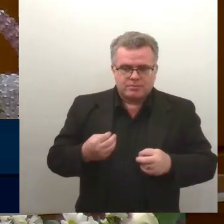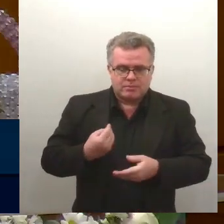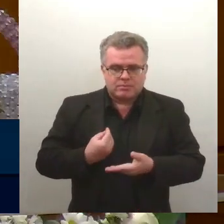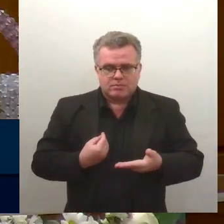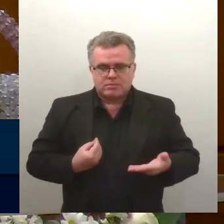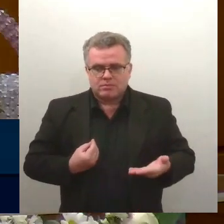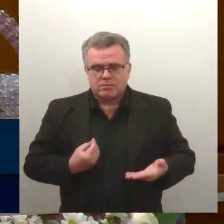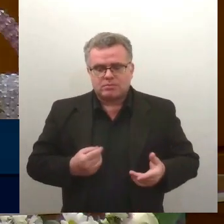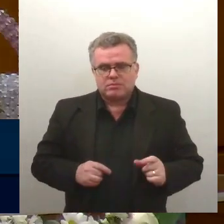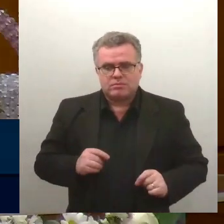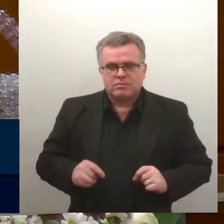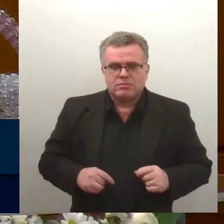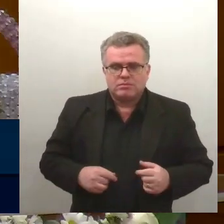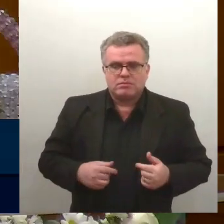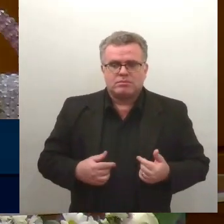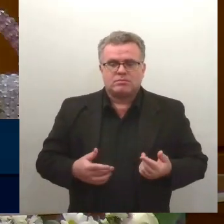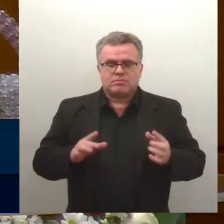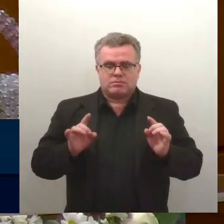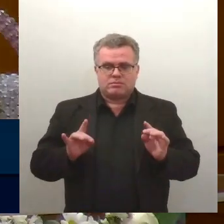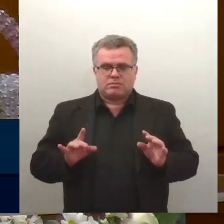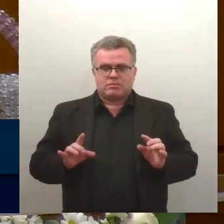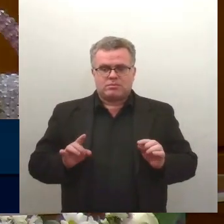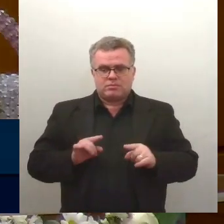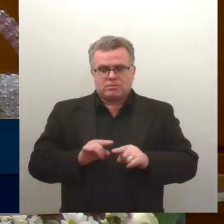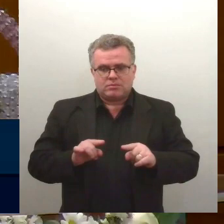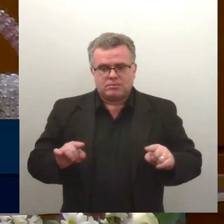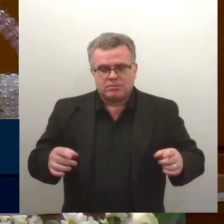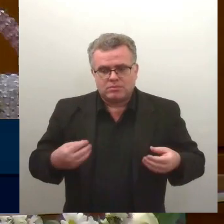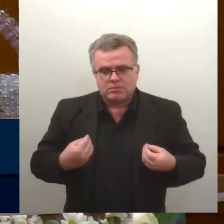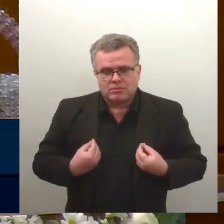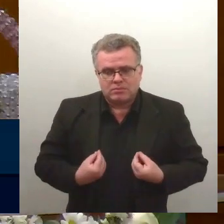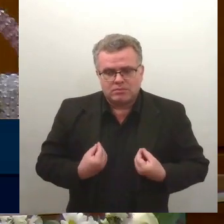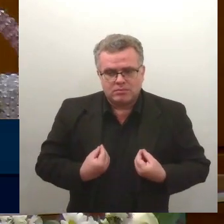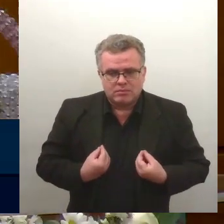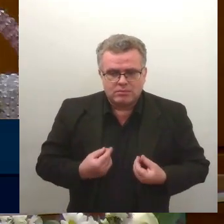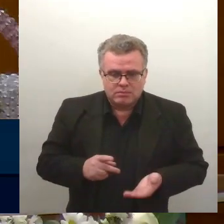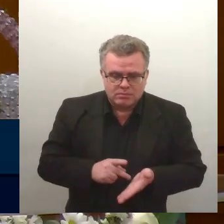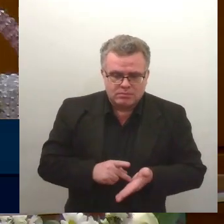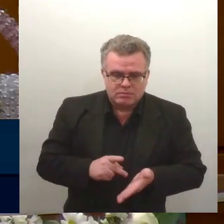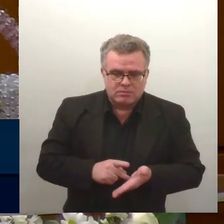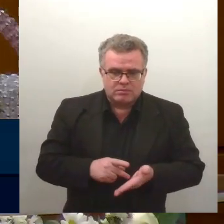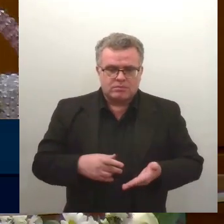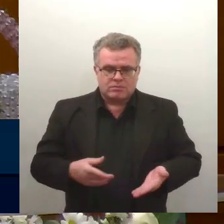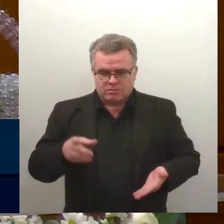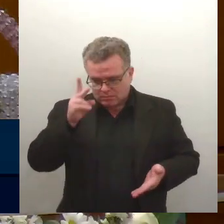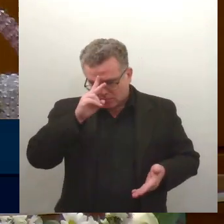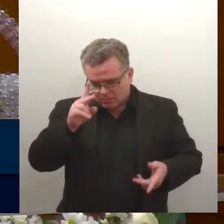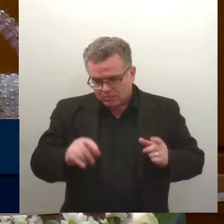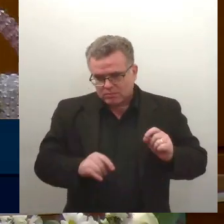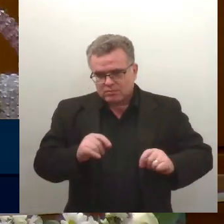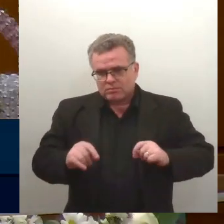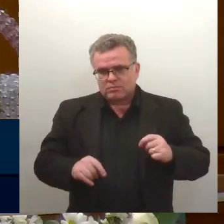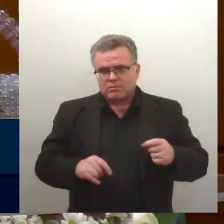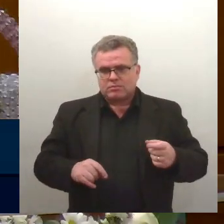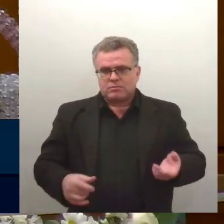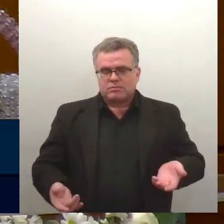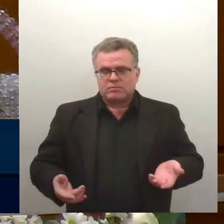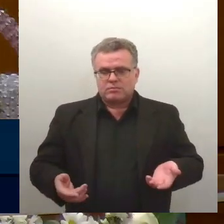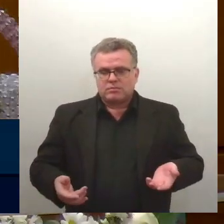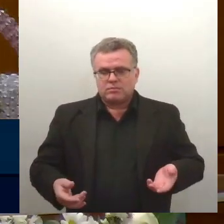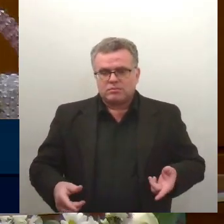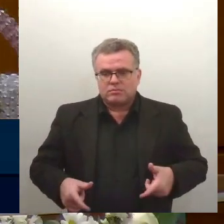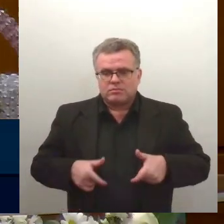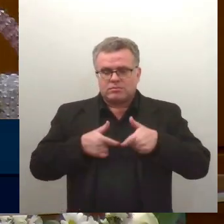vocês, homenageados e homenageadas, para lembrar que esta medalha, a medalha, além de